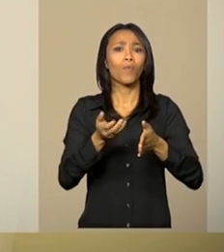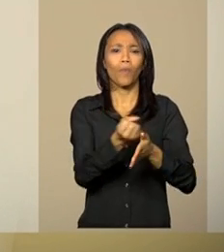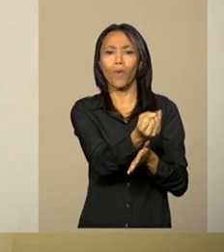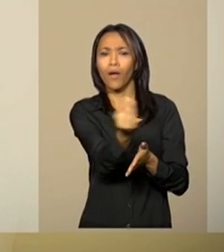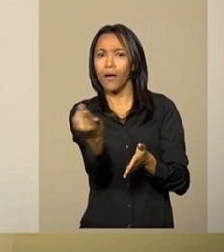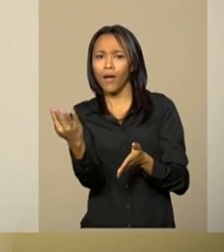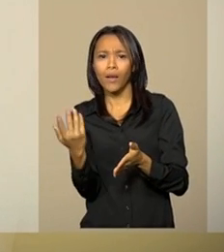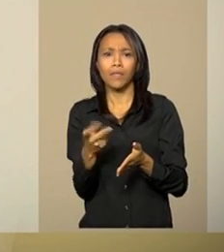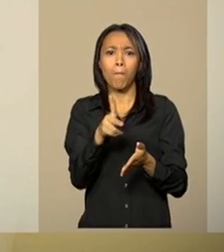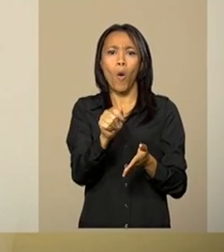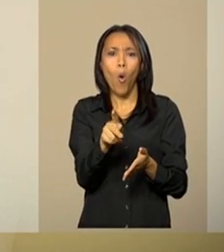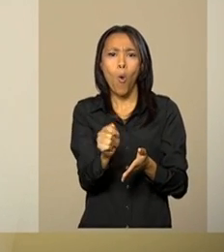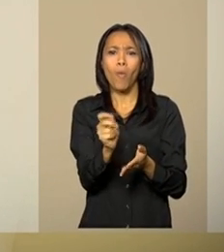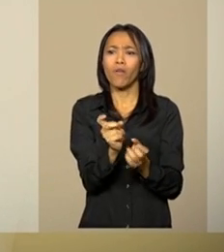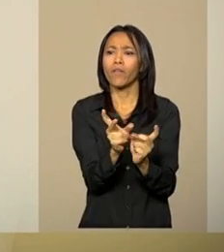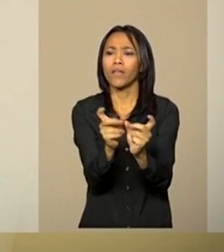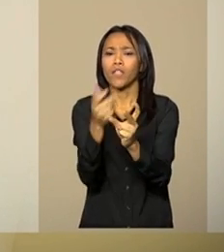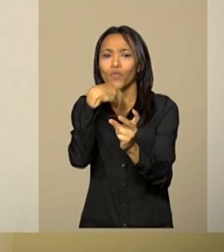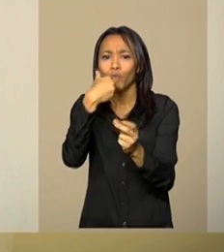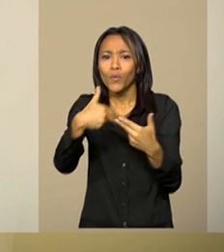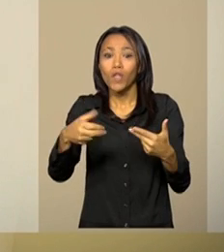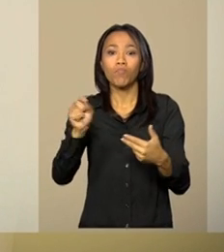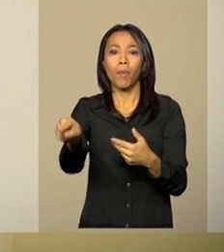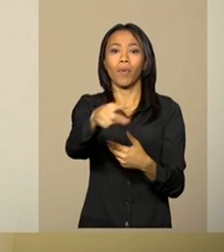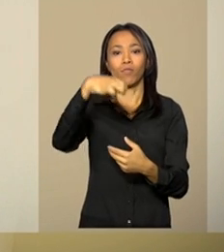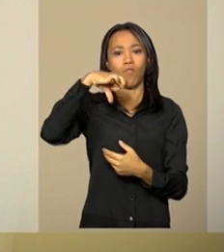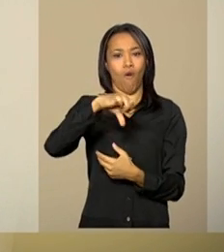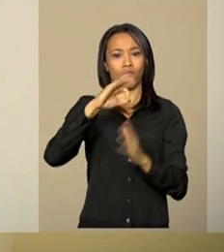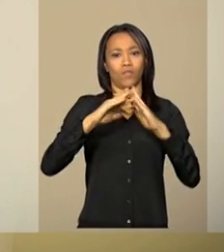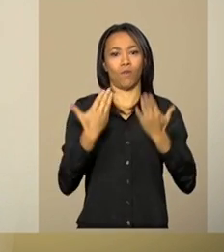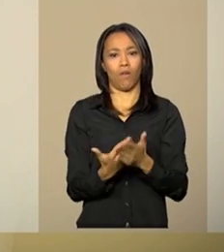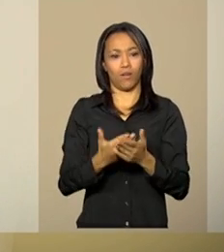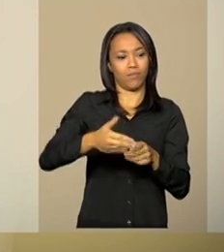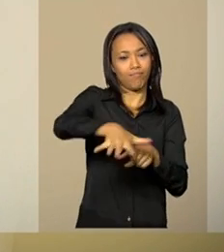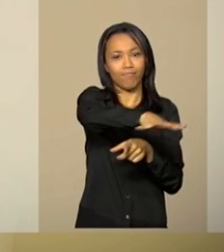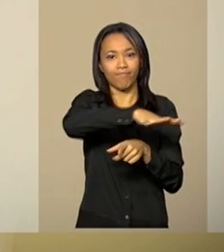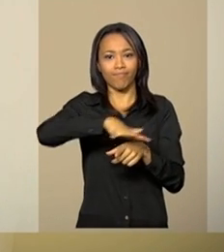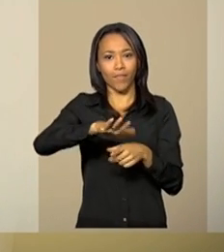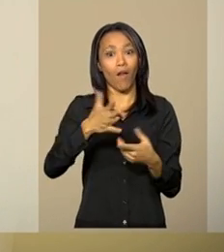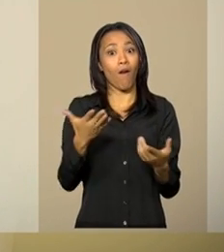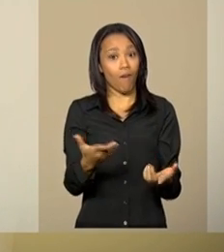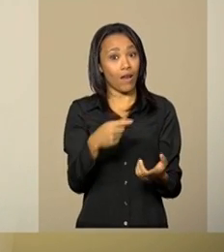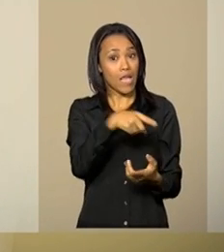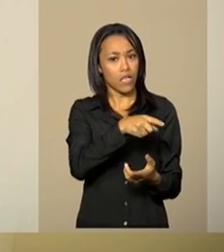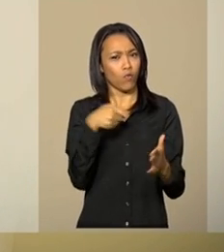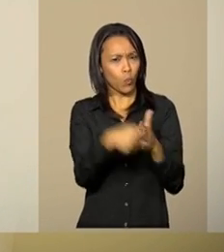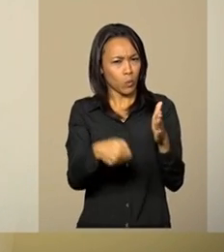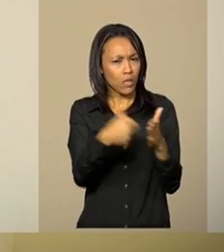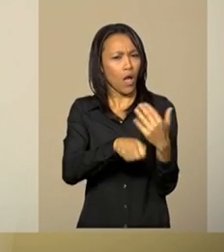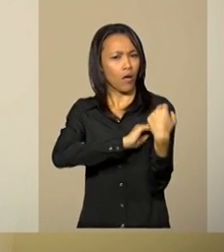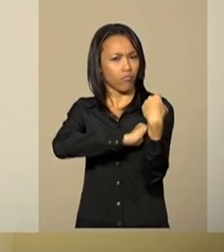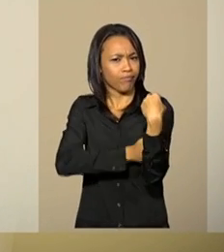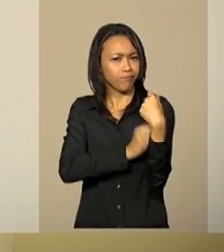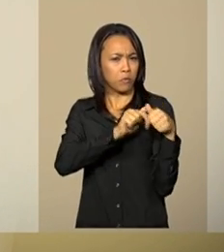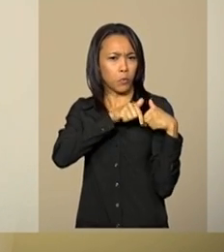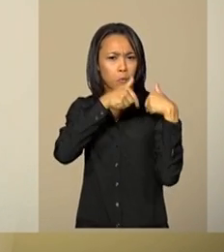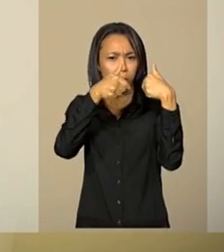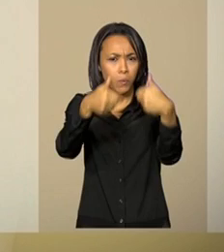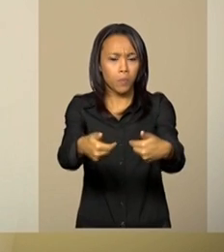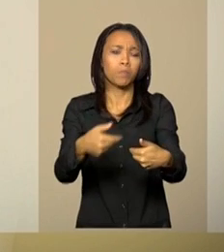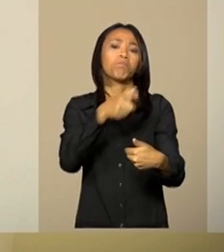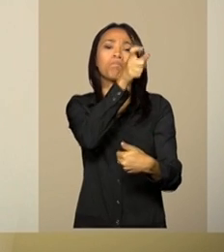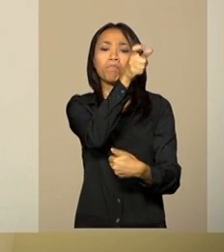fornecendo polpa de fruta para 9 escolas da região. Veja só, Luciano, eles foram à luta, tiveram muita força